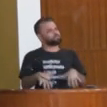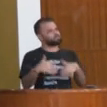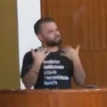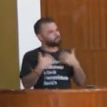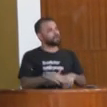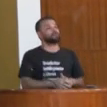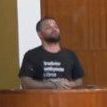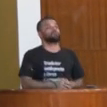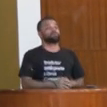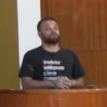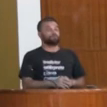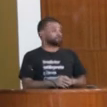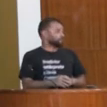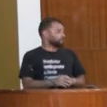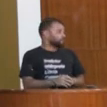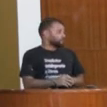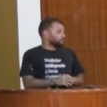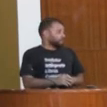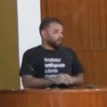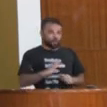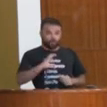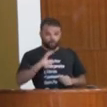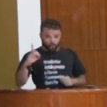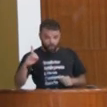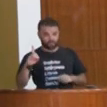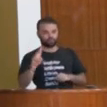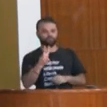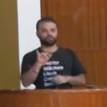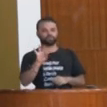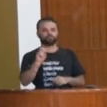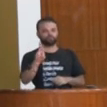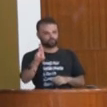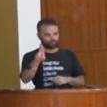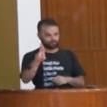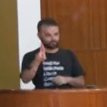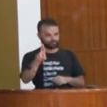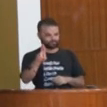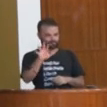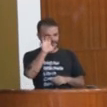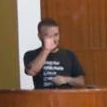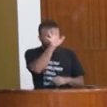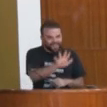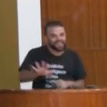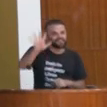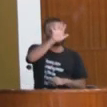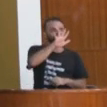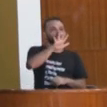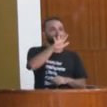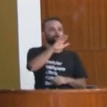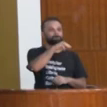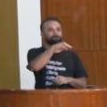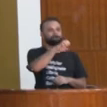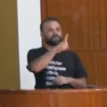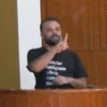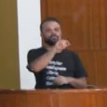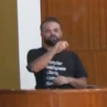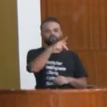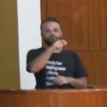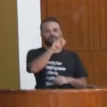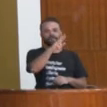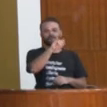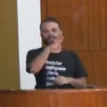o nosso coordenador aqui, Vitor, do Médio Paraíba, já conversei com a secretária de Estado,